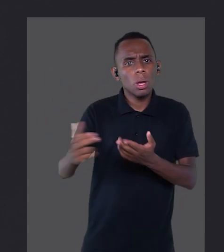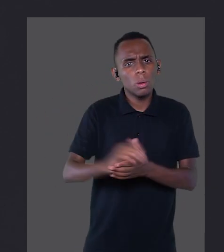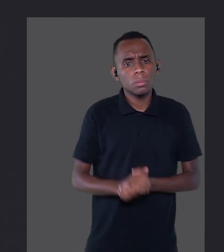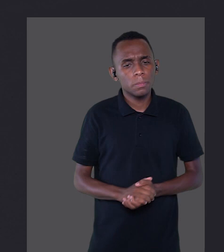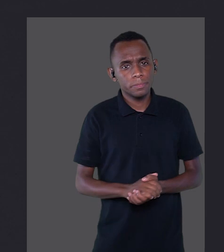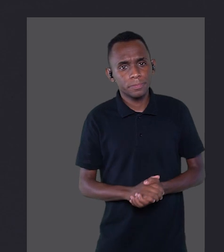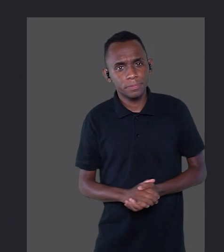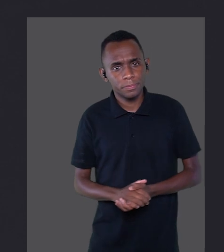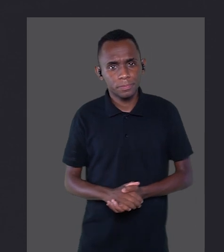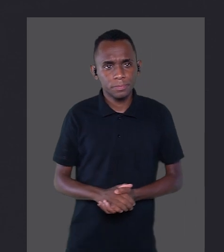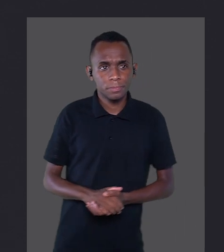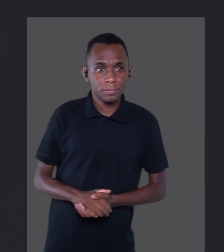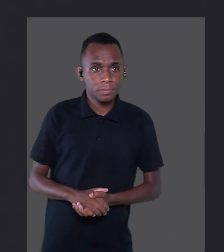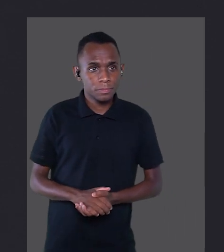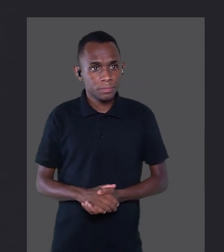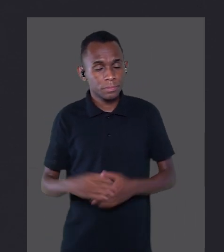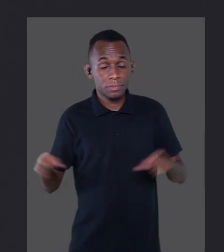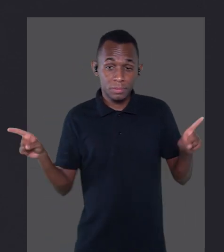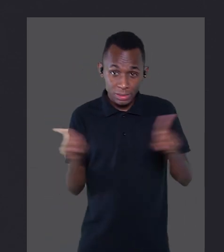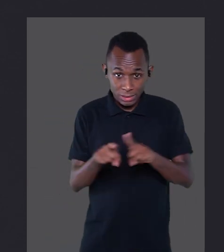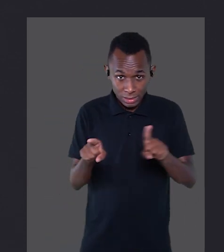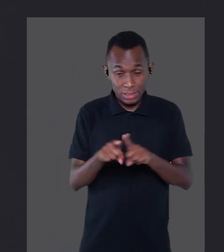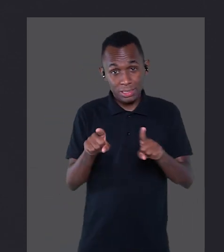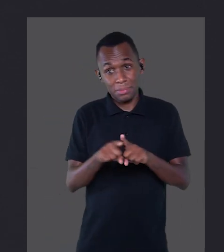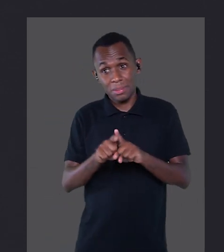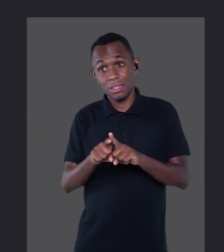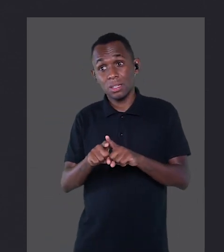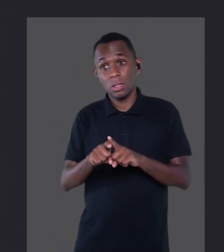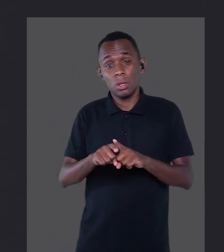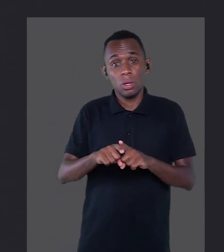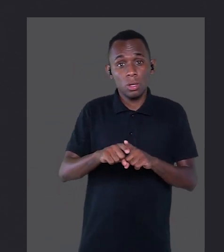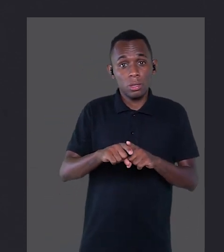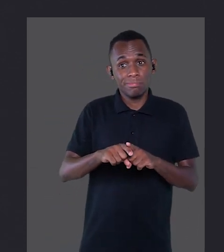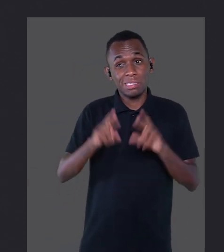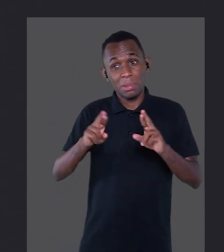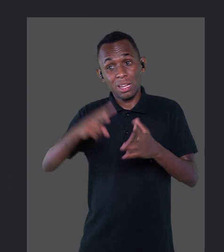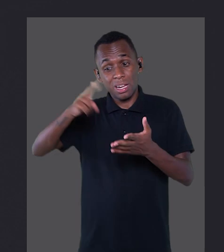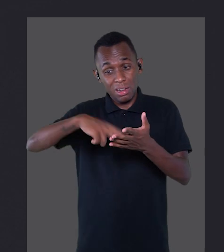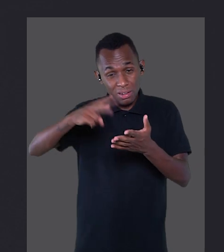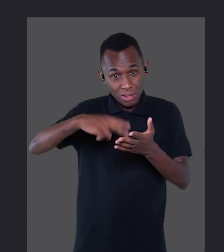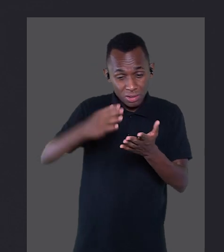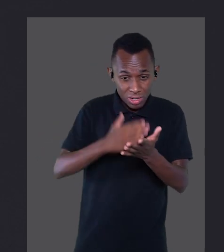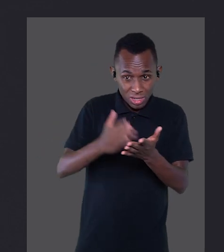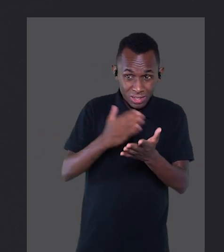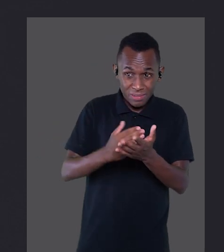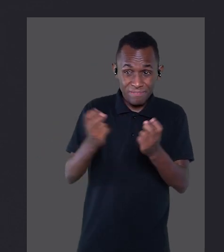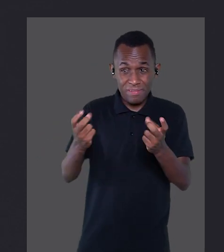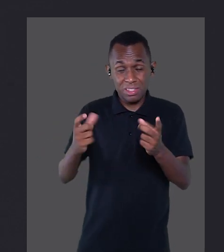E também esperava que o livro vendesse muito pouco, porque é uma linguagem de época, né? Tem o seu